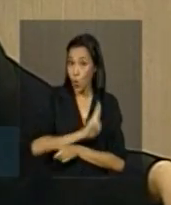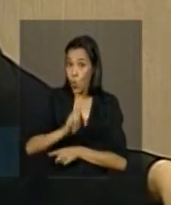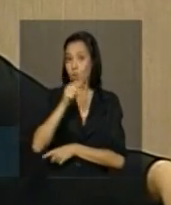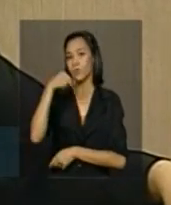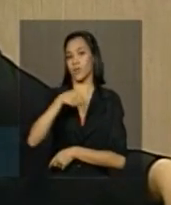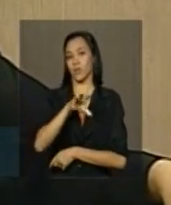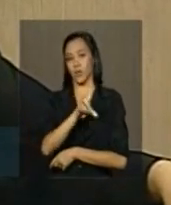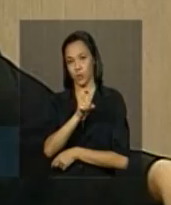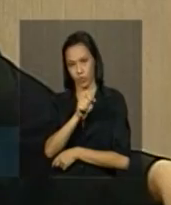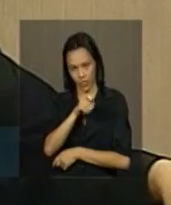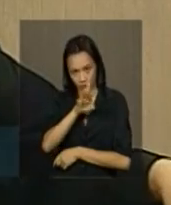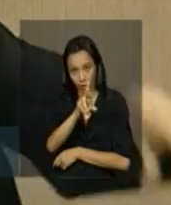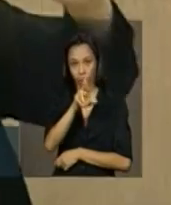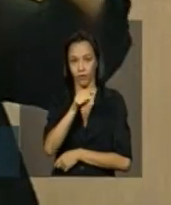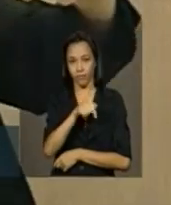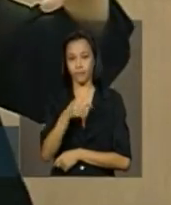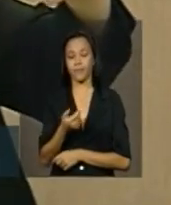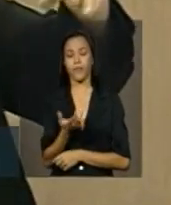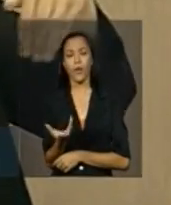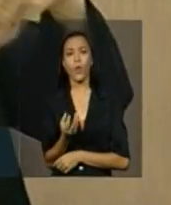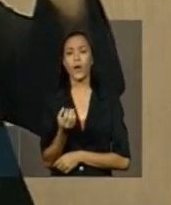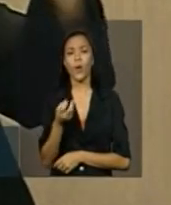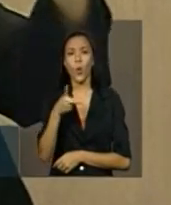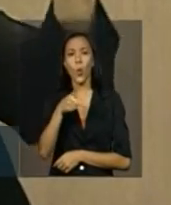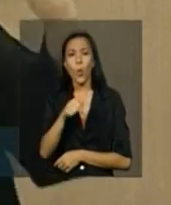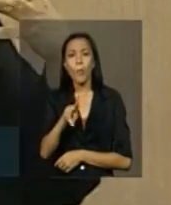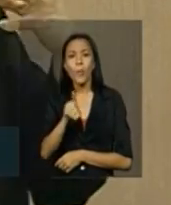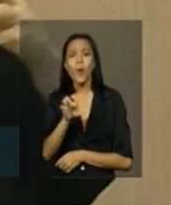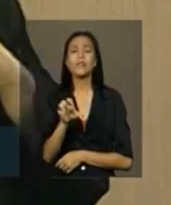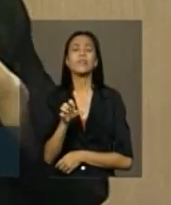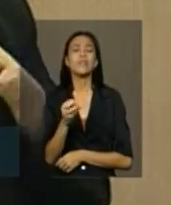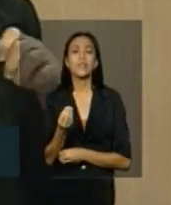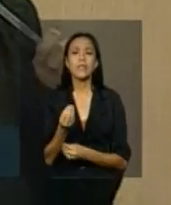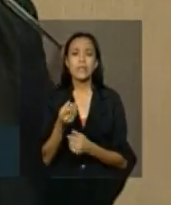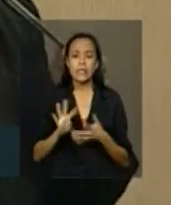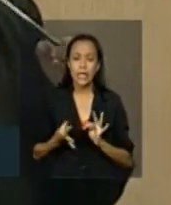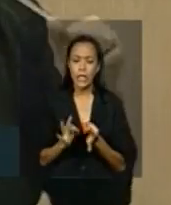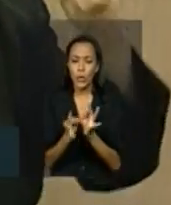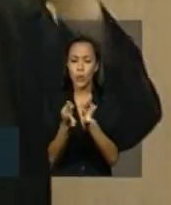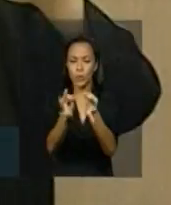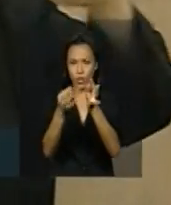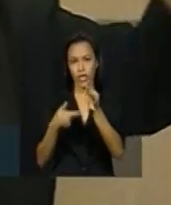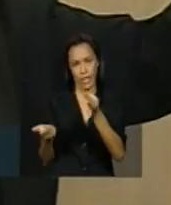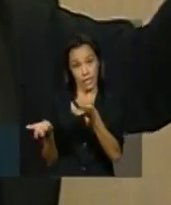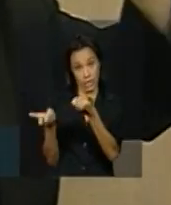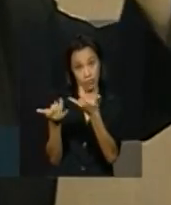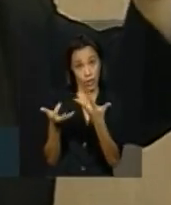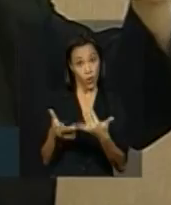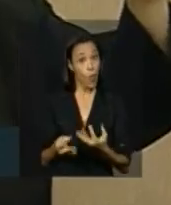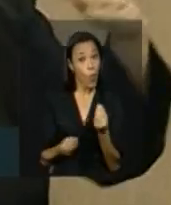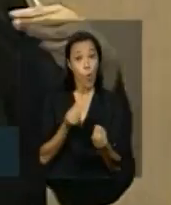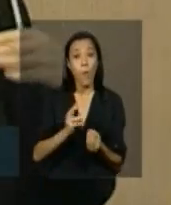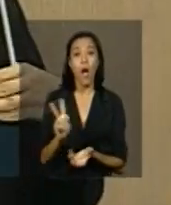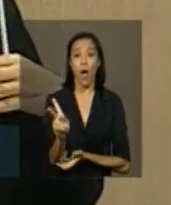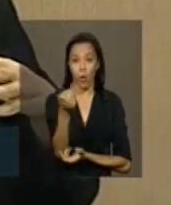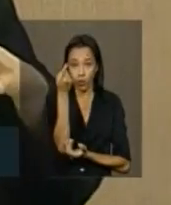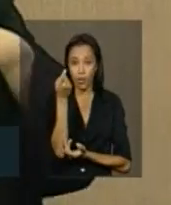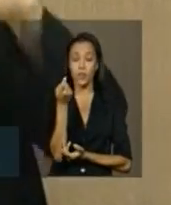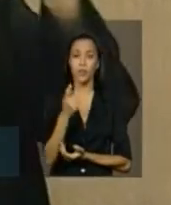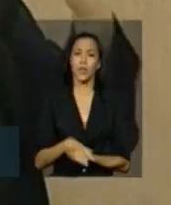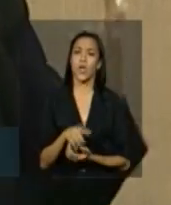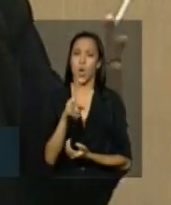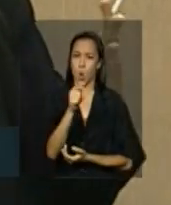instrumentos e pega os pequenos agora o pró aqui do ponto de vista de tecnologia aquele Dr Dal mostrou como é que as coisas acontecem o